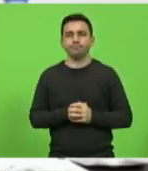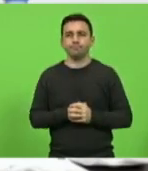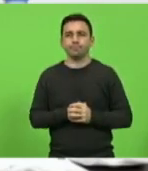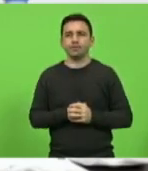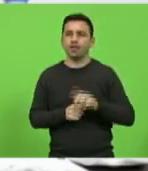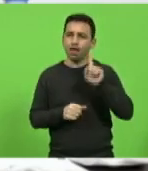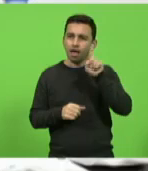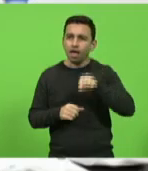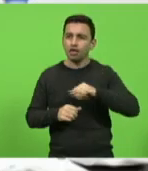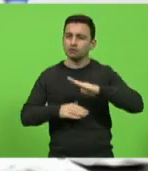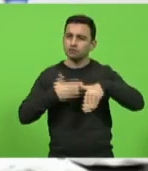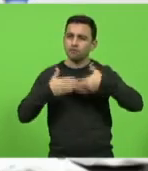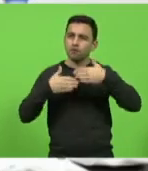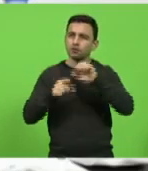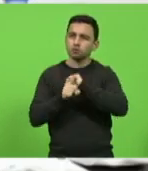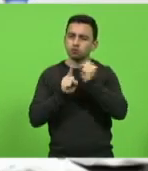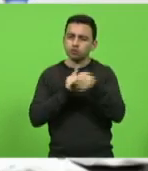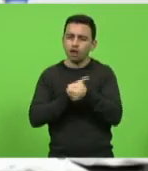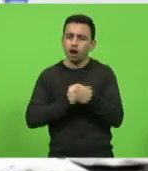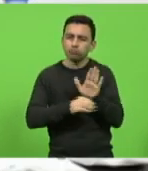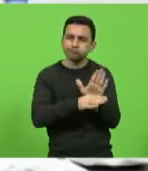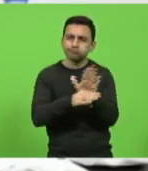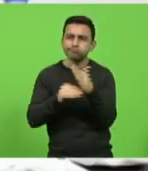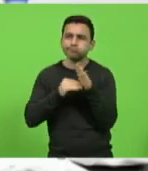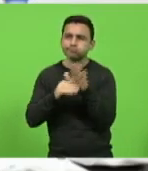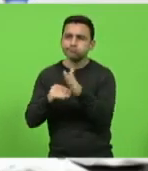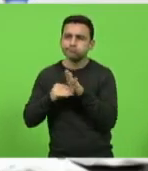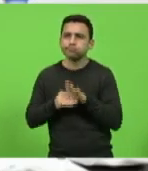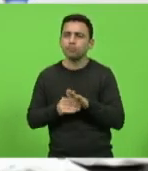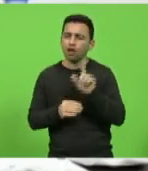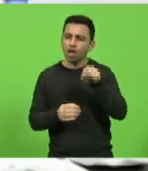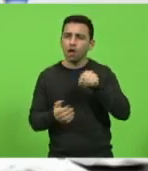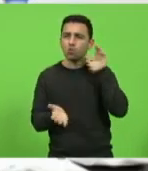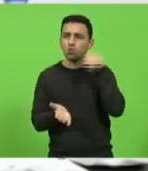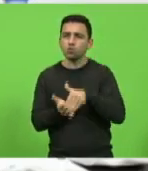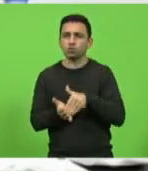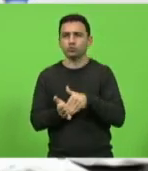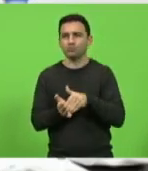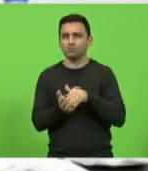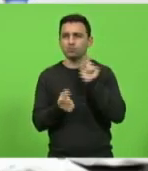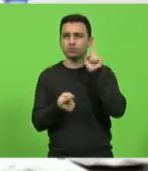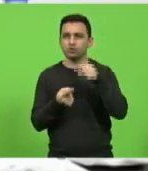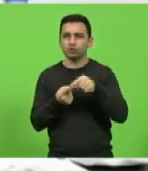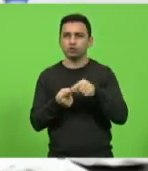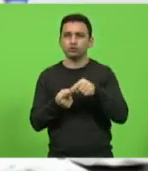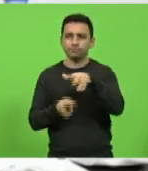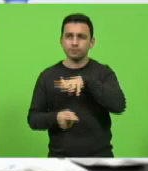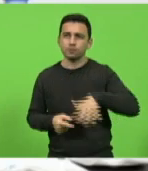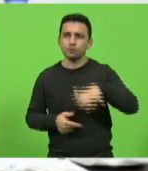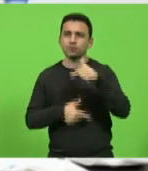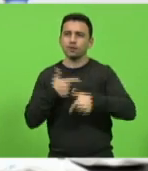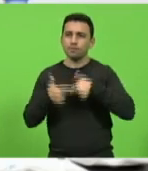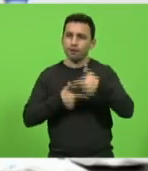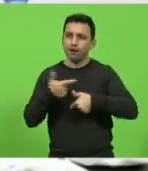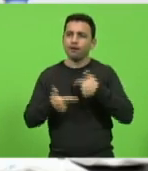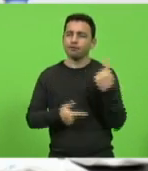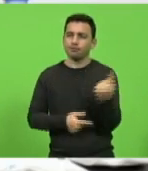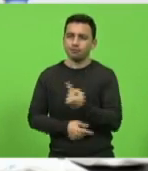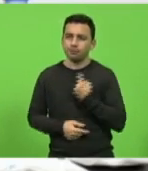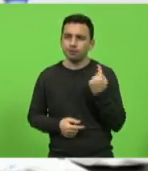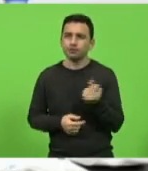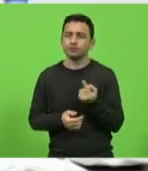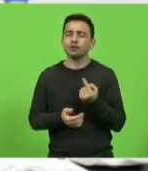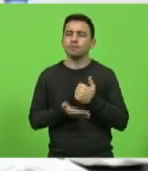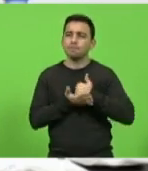um Construtor social essa é a nossa última missão na no trabalho que exercemos para a sociedade